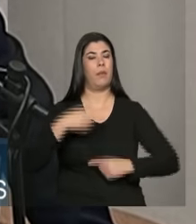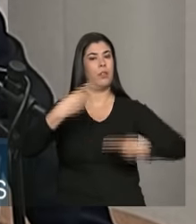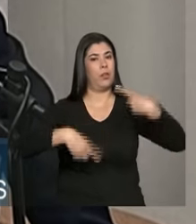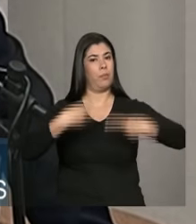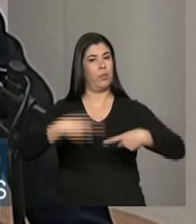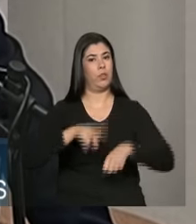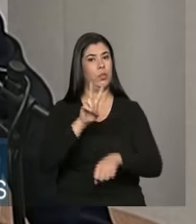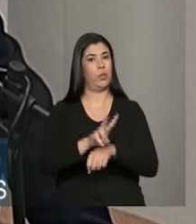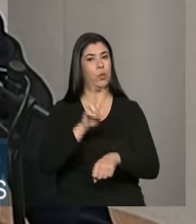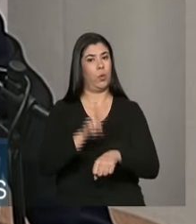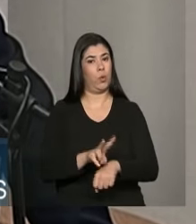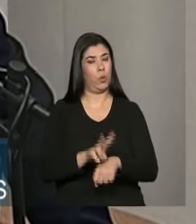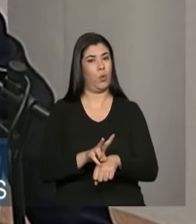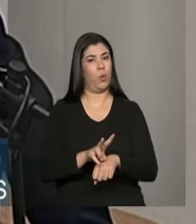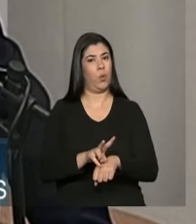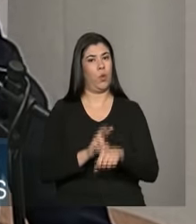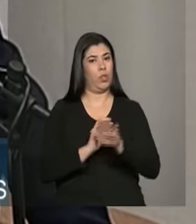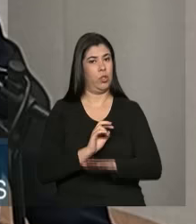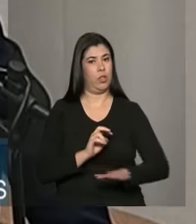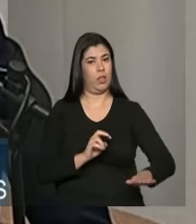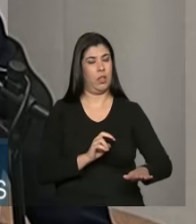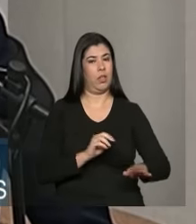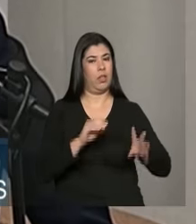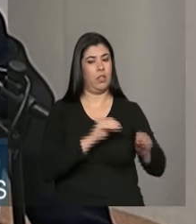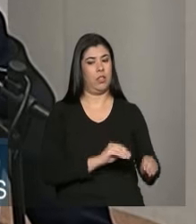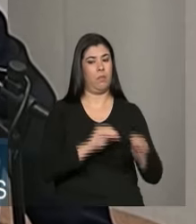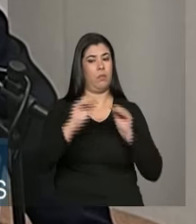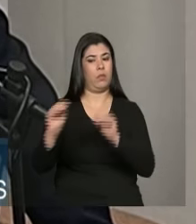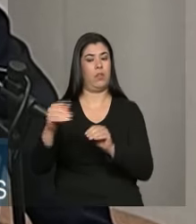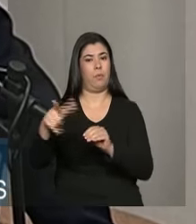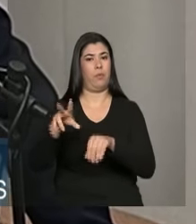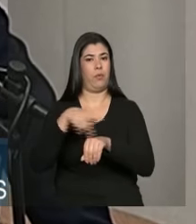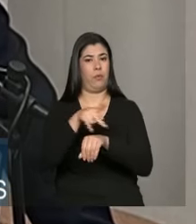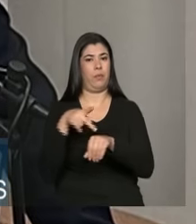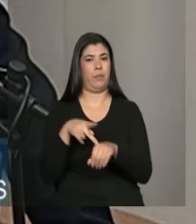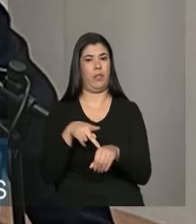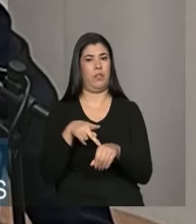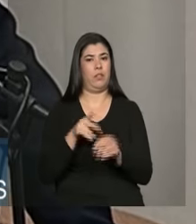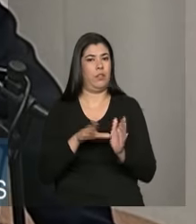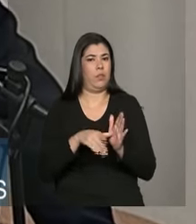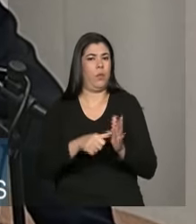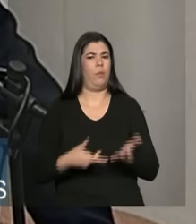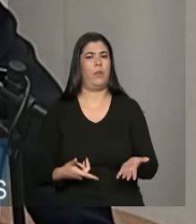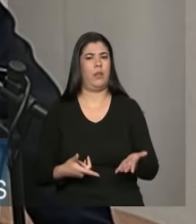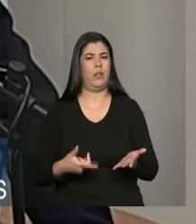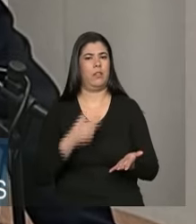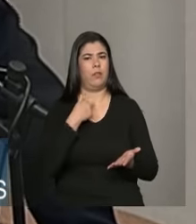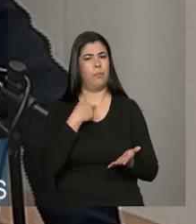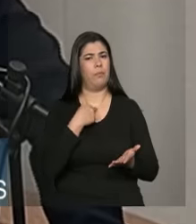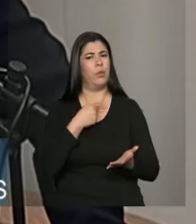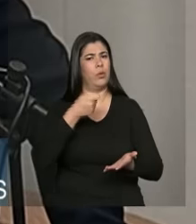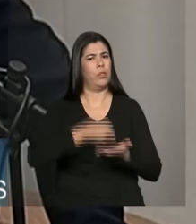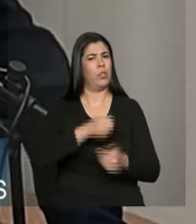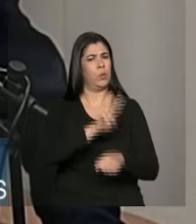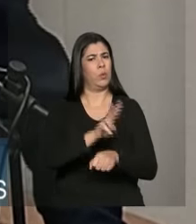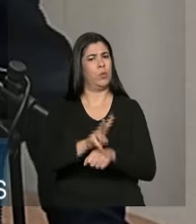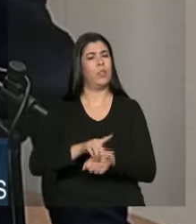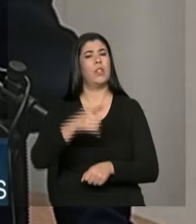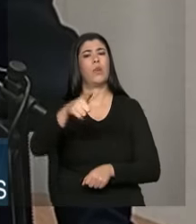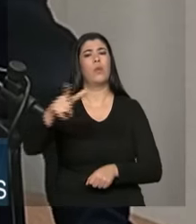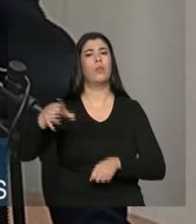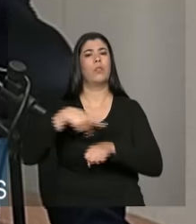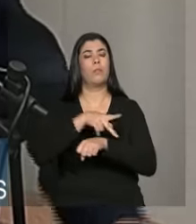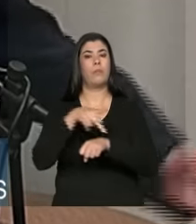de controle migratório né então o Brasil revela-se aqui nesse aspecto muito mais efetivo que países que T até